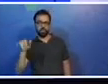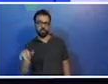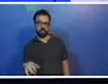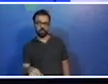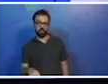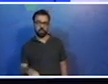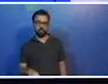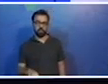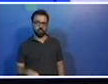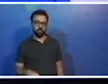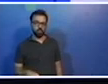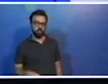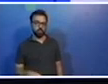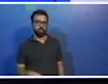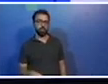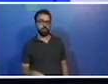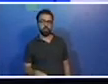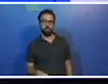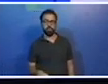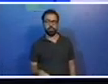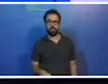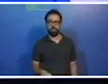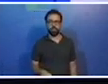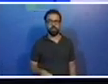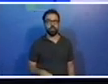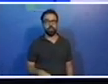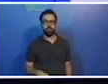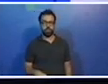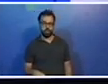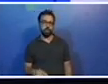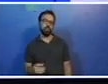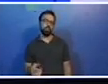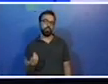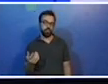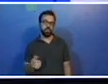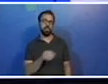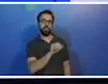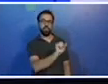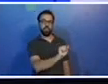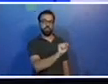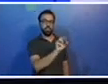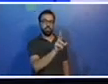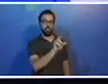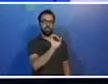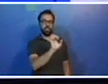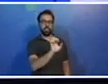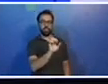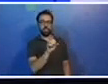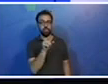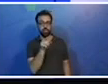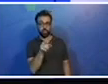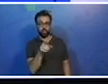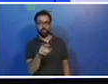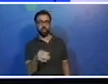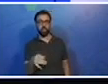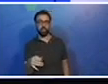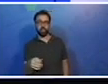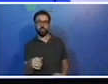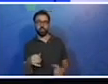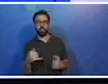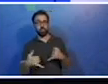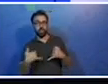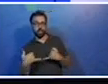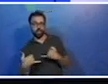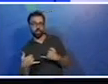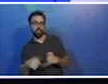eu jogando? Ou eu estou jogando? Are you playing? Você está jogando? É um